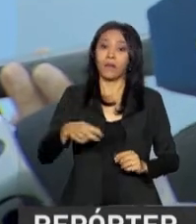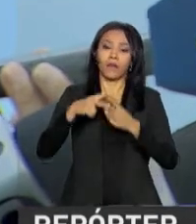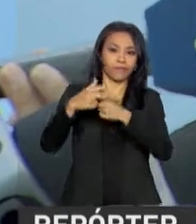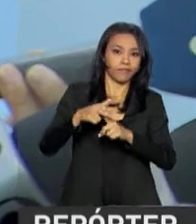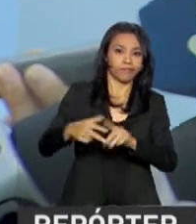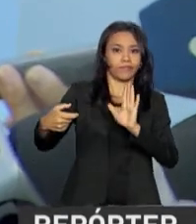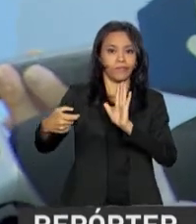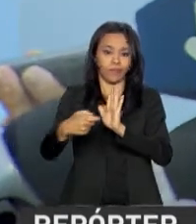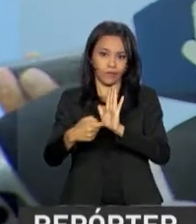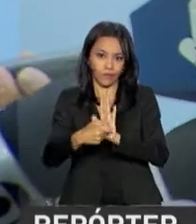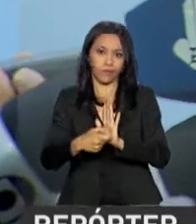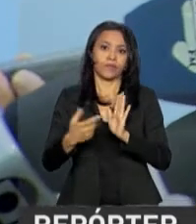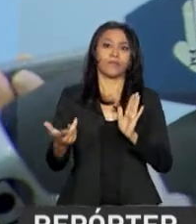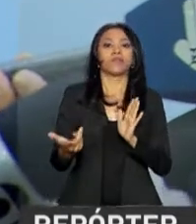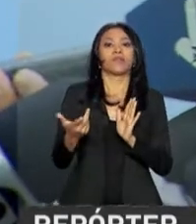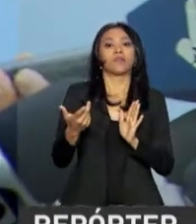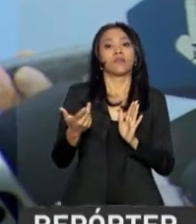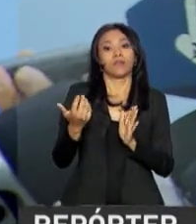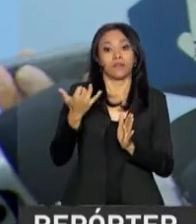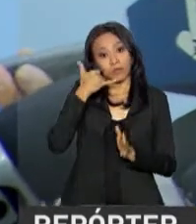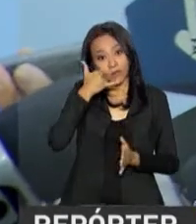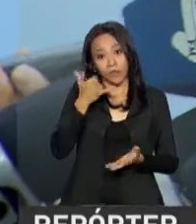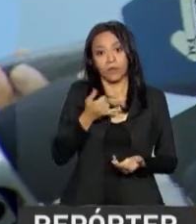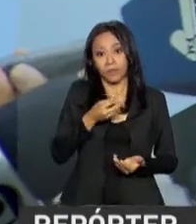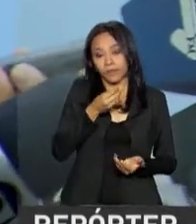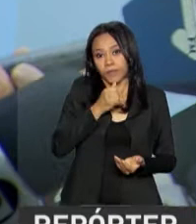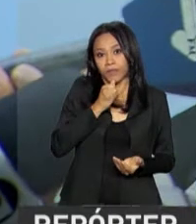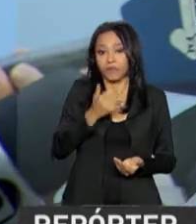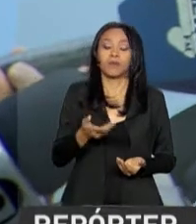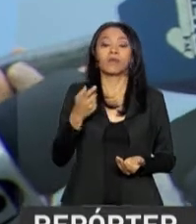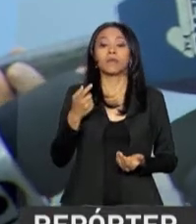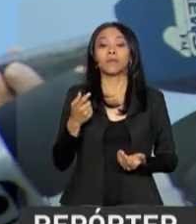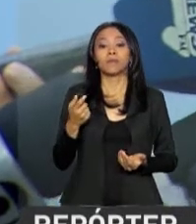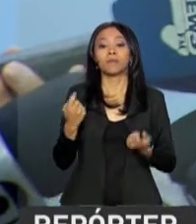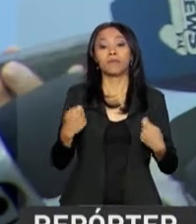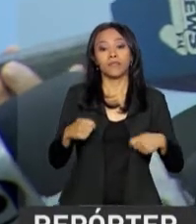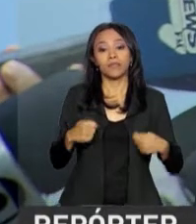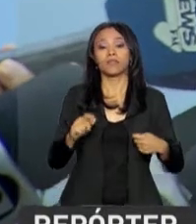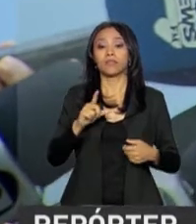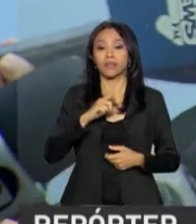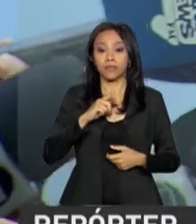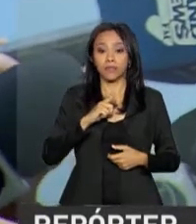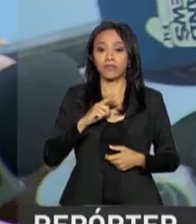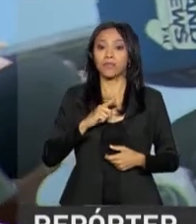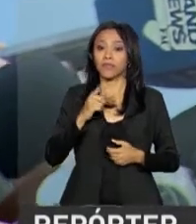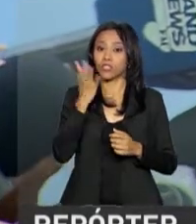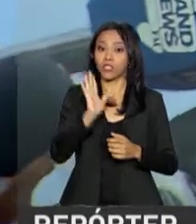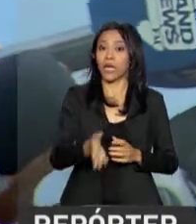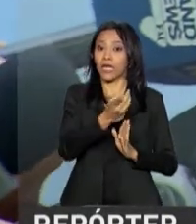num equipamento móvel ele terá que ter e necessariamente entrega da declaração